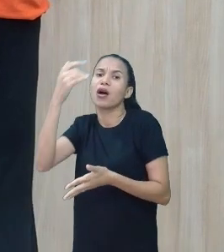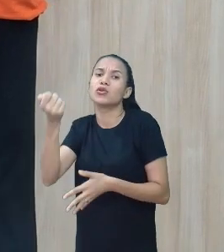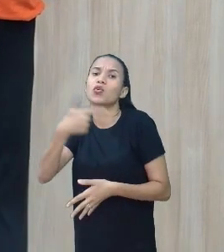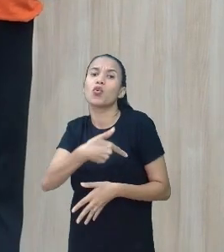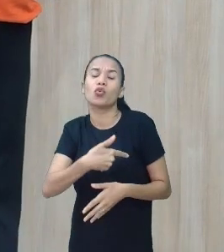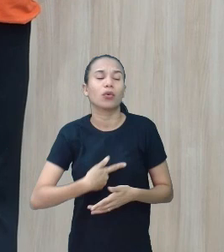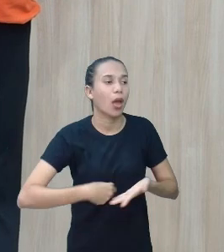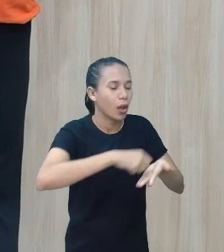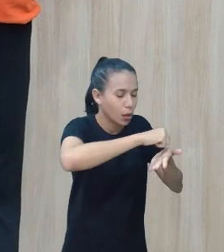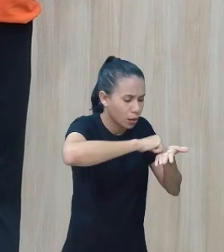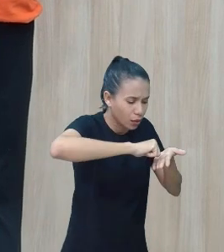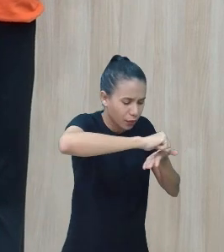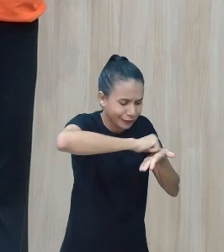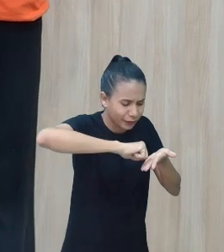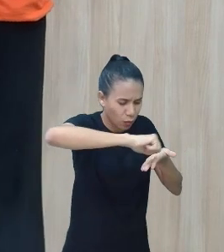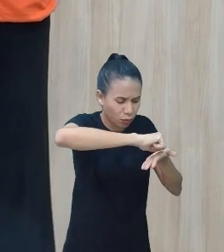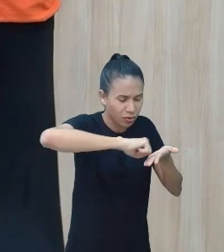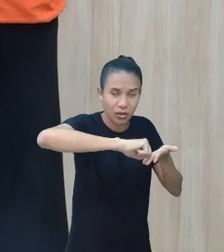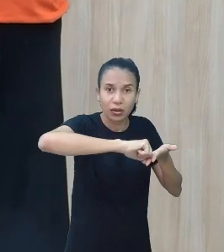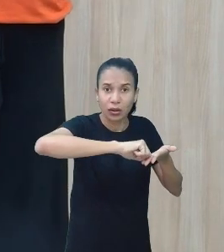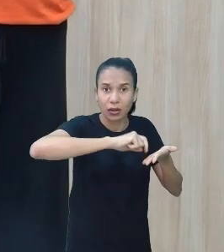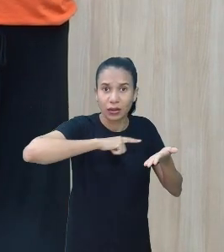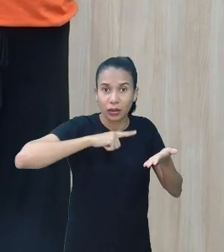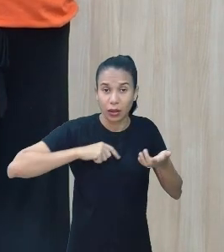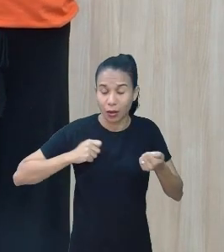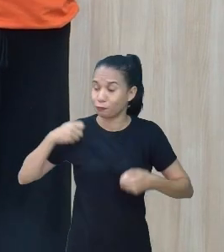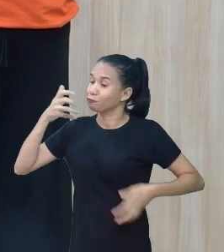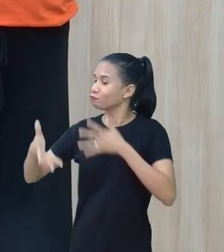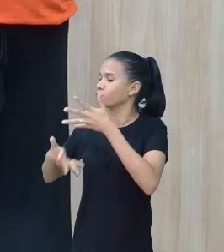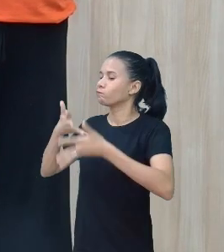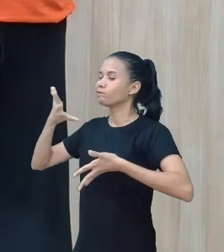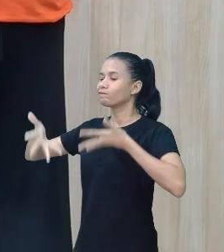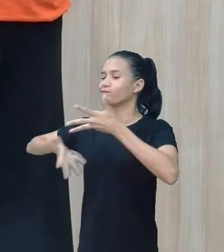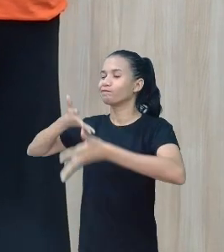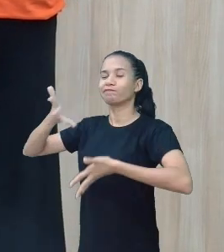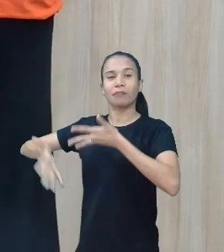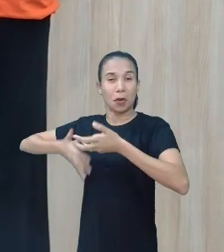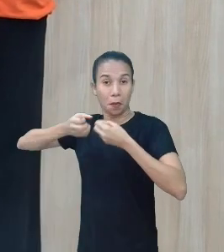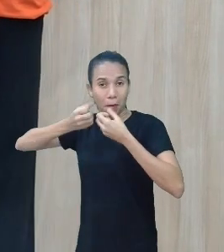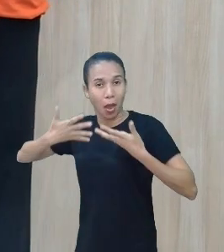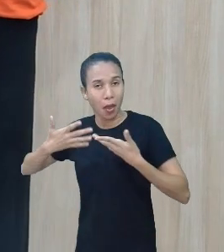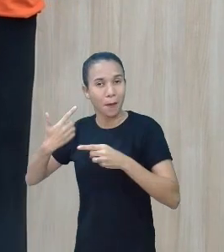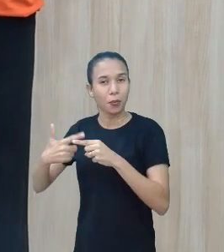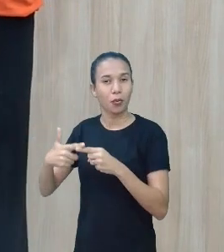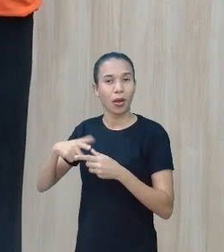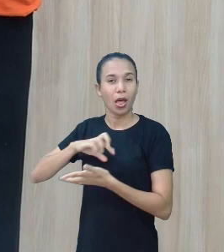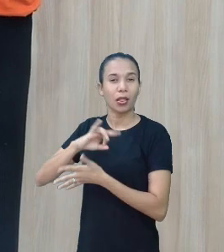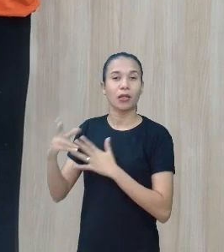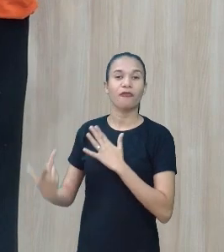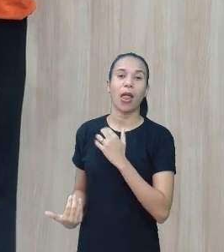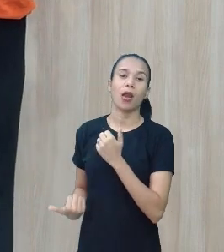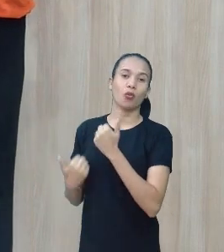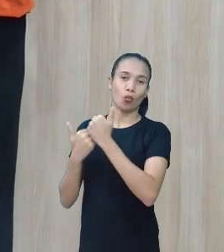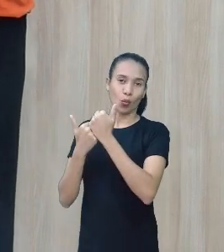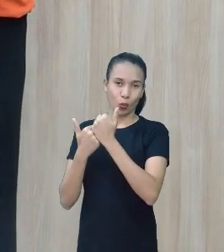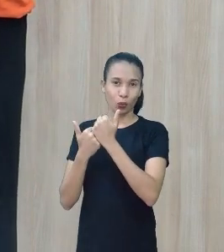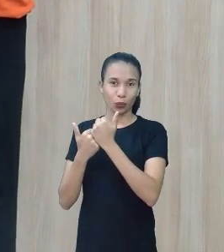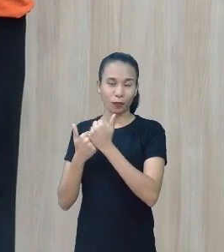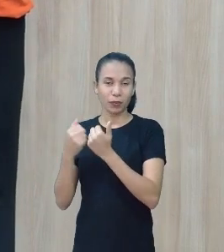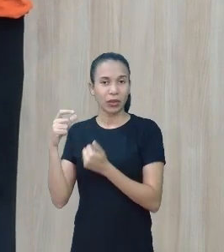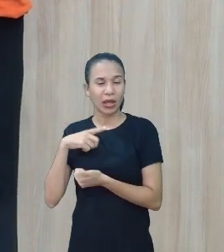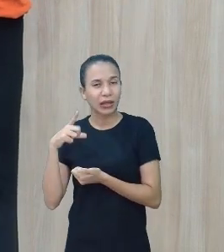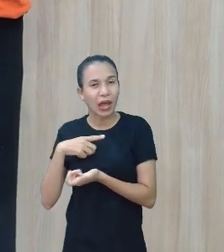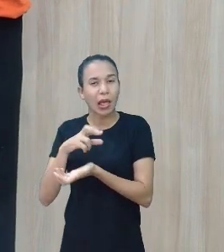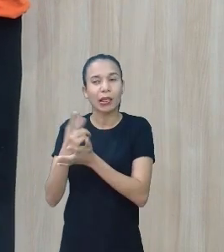Então, às vezes você se expressa muito bem oralmente, porque você tem uma série de suportes. Você tem